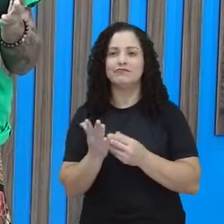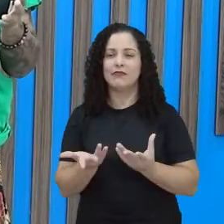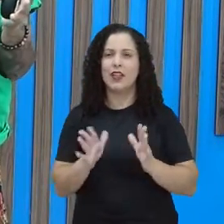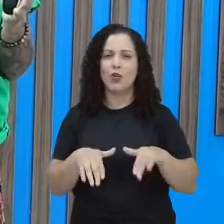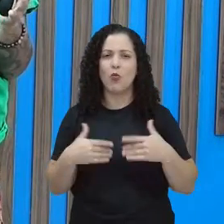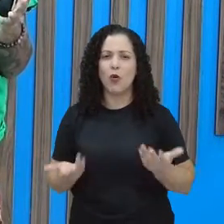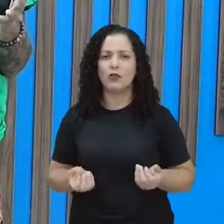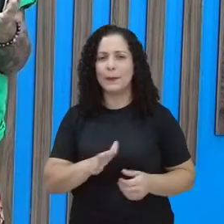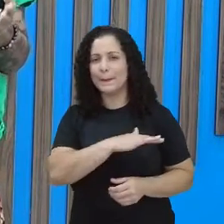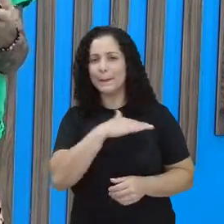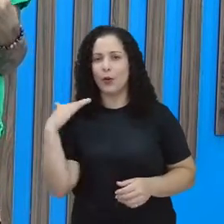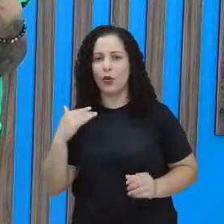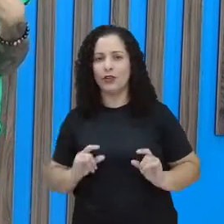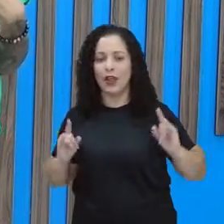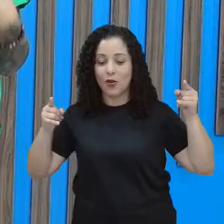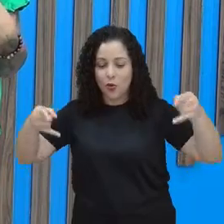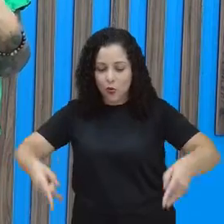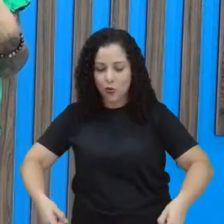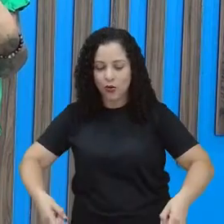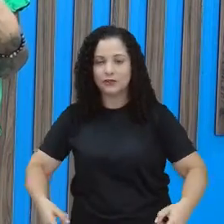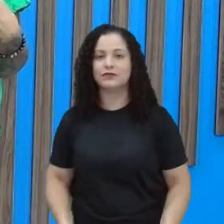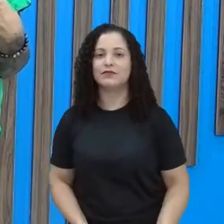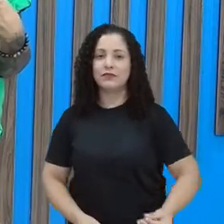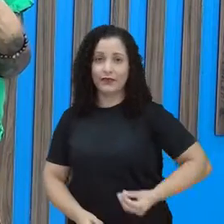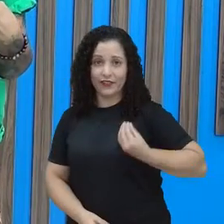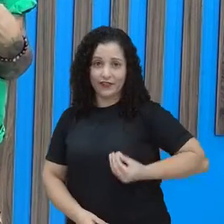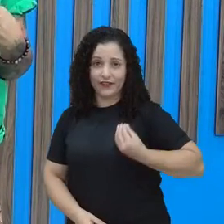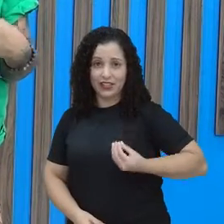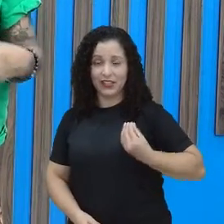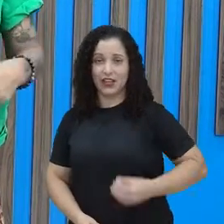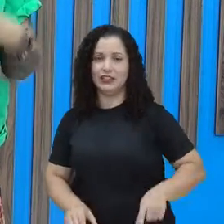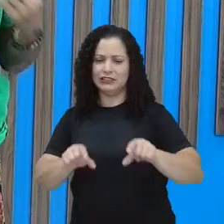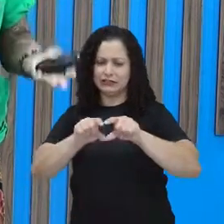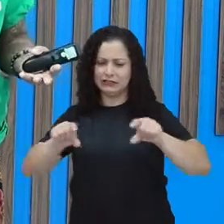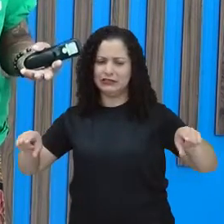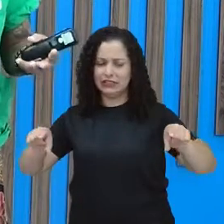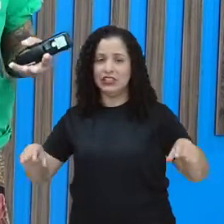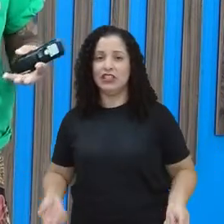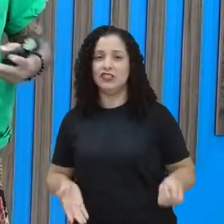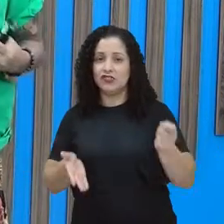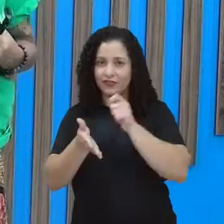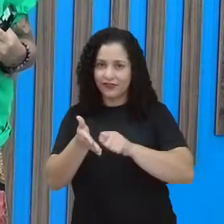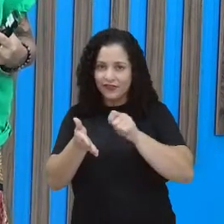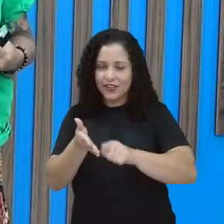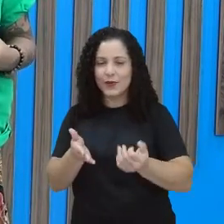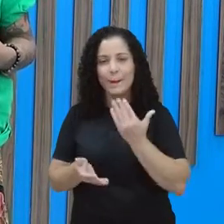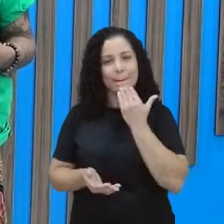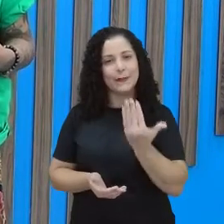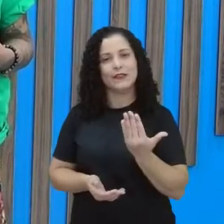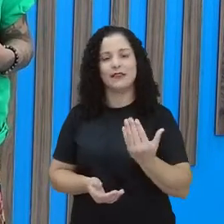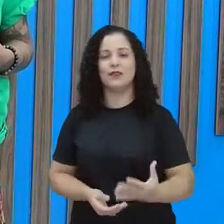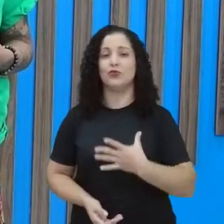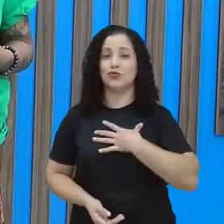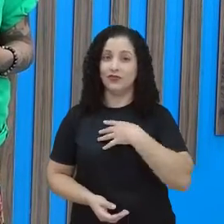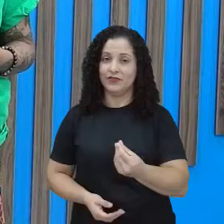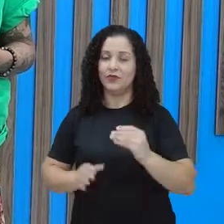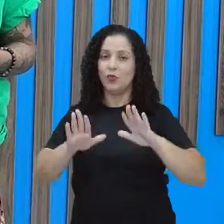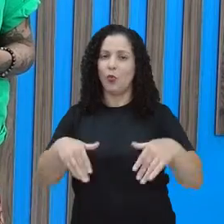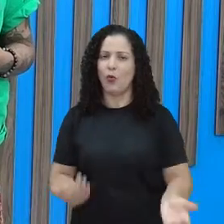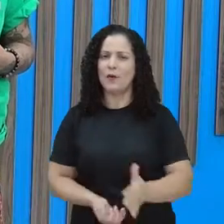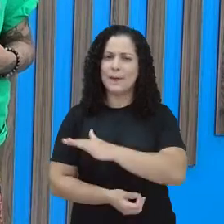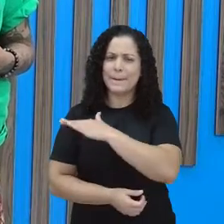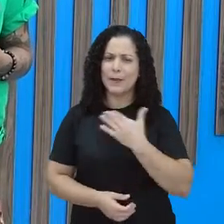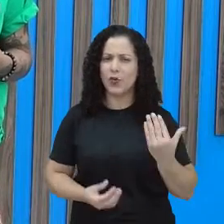outras, quando as pessoas morrem. Ele, em vida, ele escreveu esse epitáfio e pediu para os filhos dele que quando ele morresse,